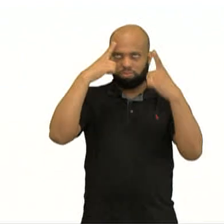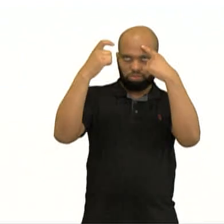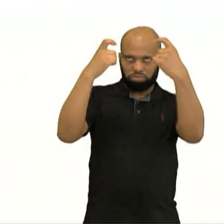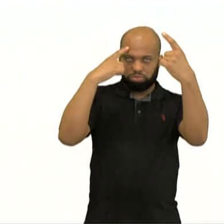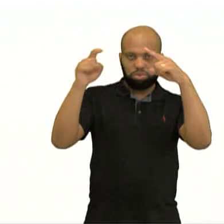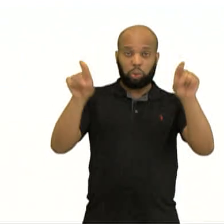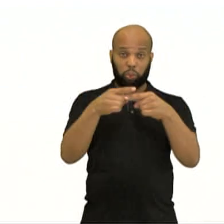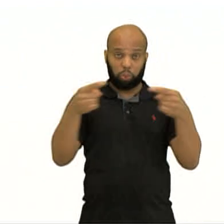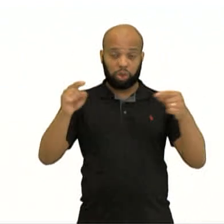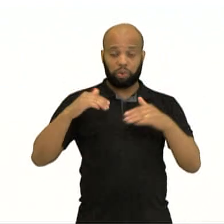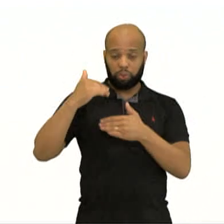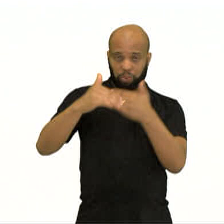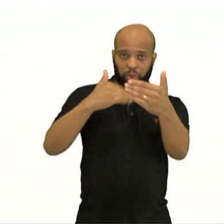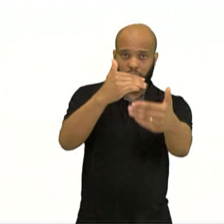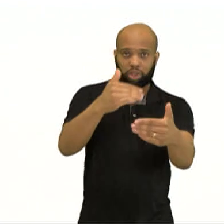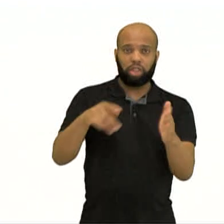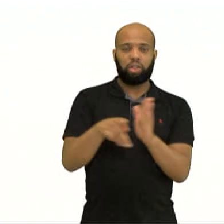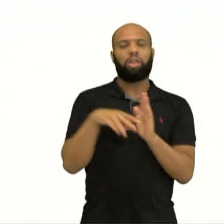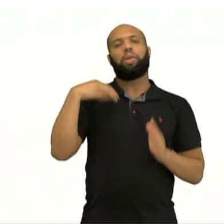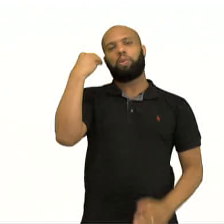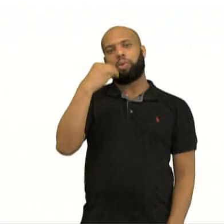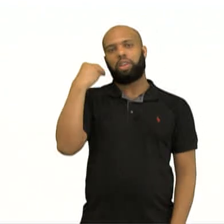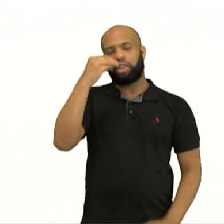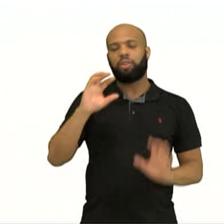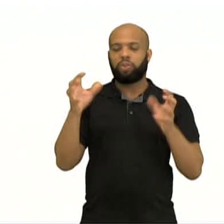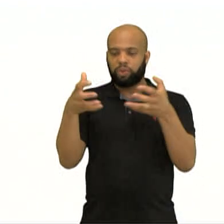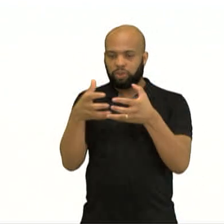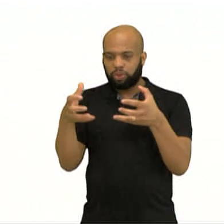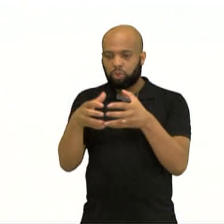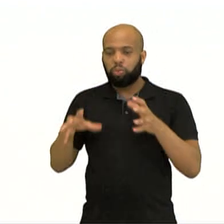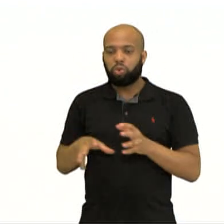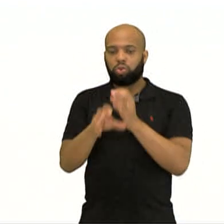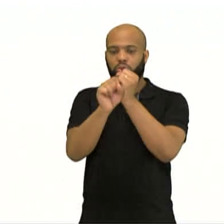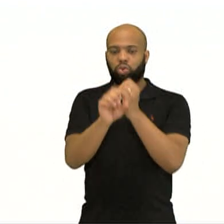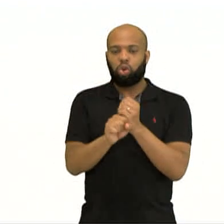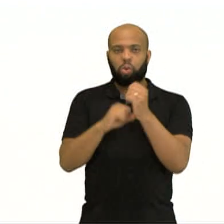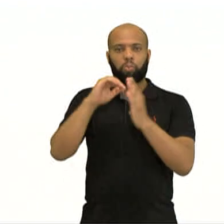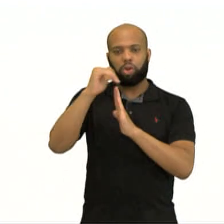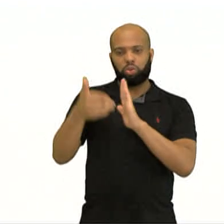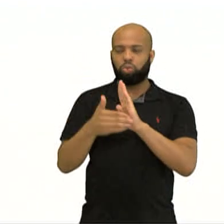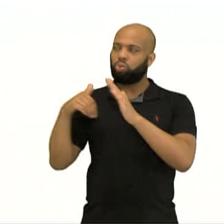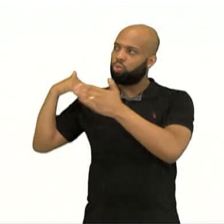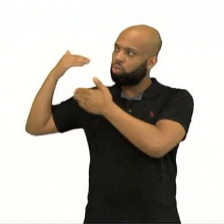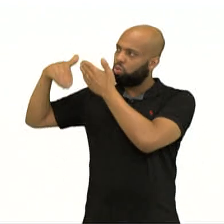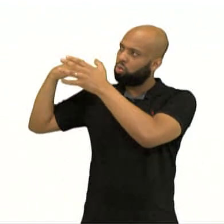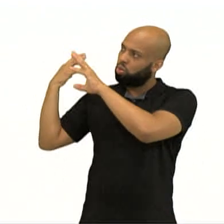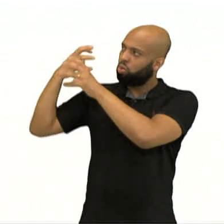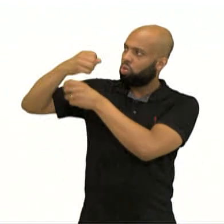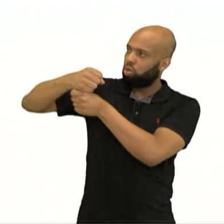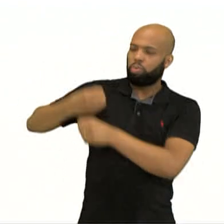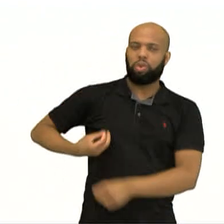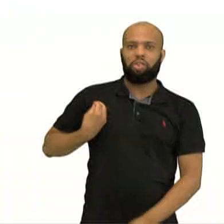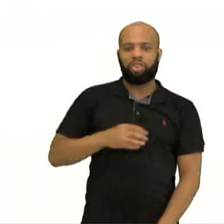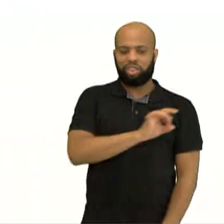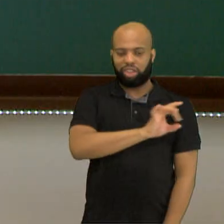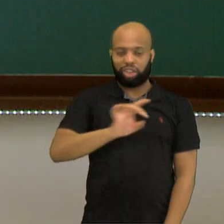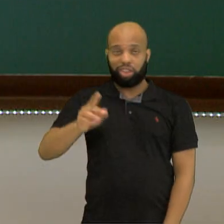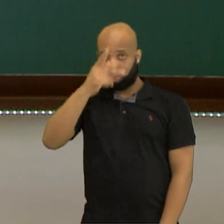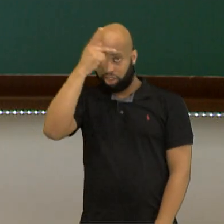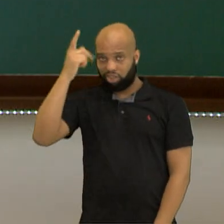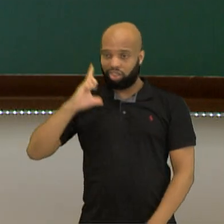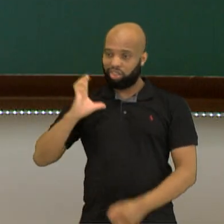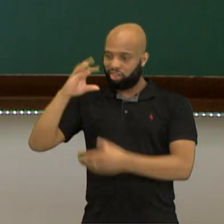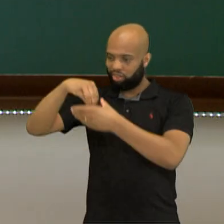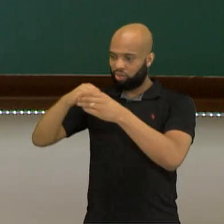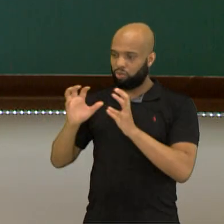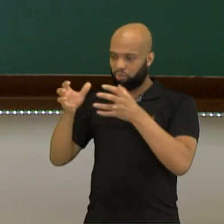musical, desenvolvidas em suas experiências coletivas e somadas à bagagem individual de seus integrantes. A